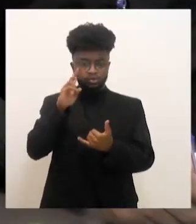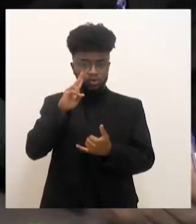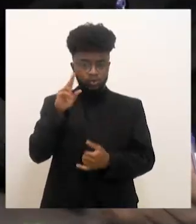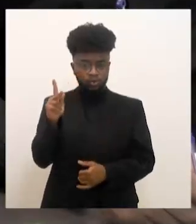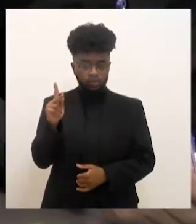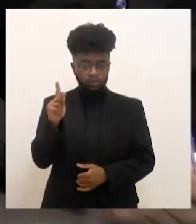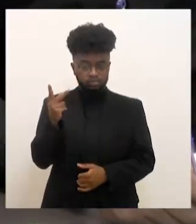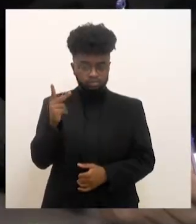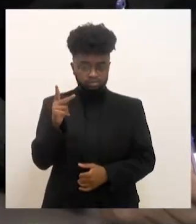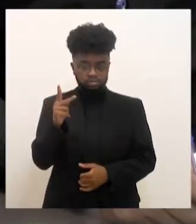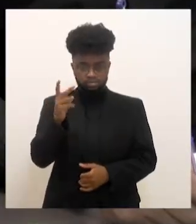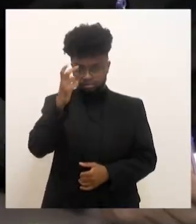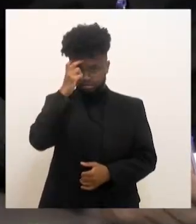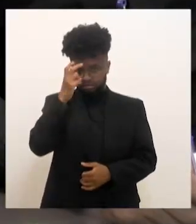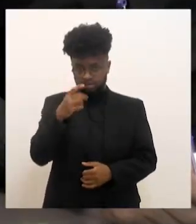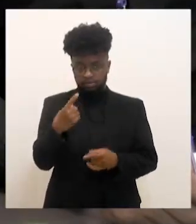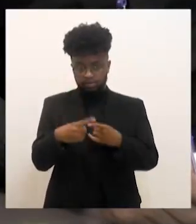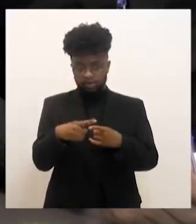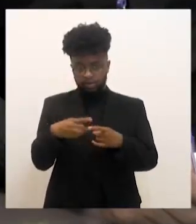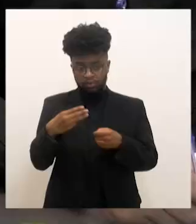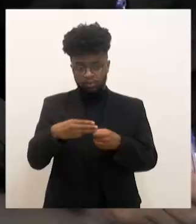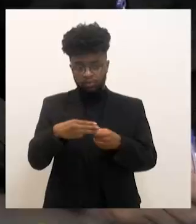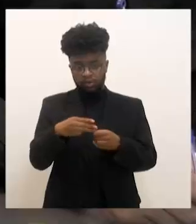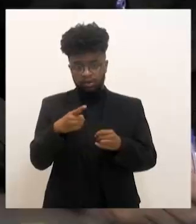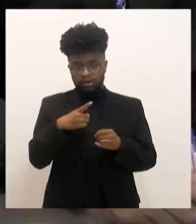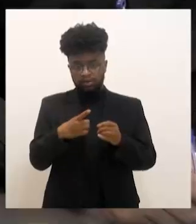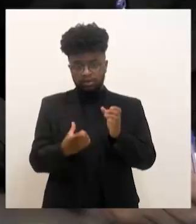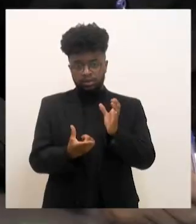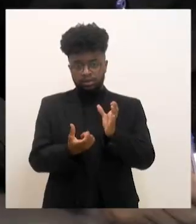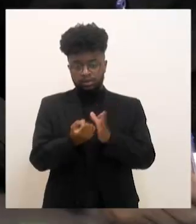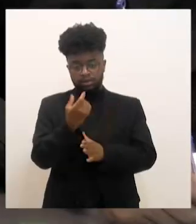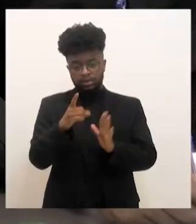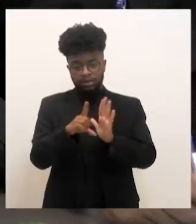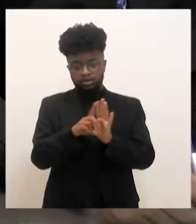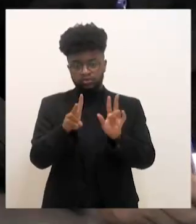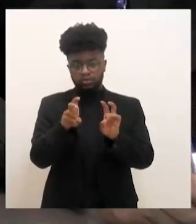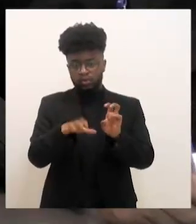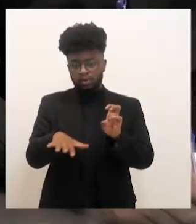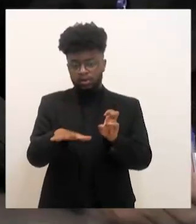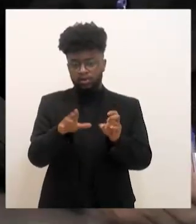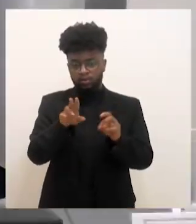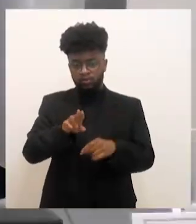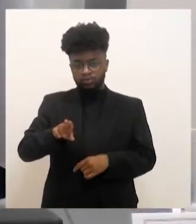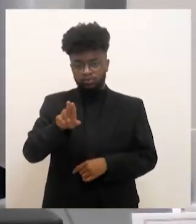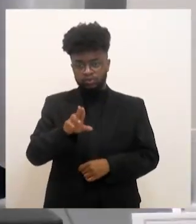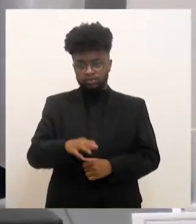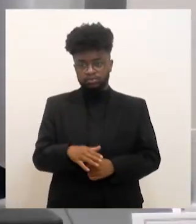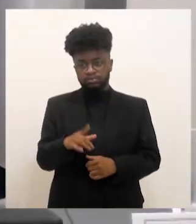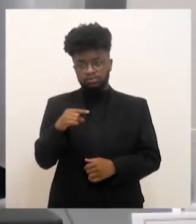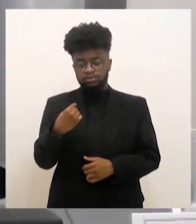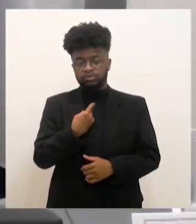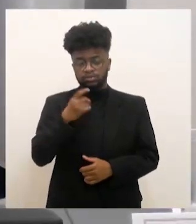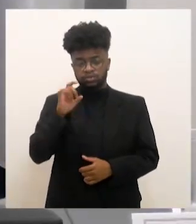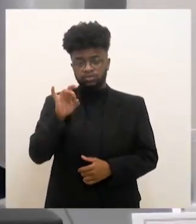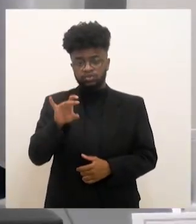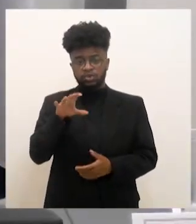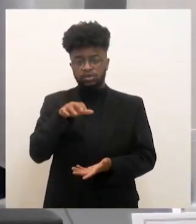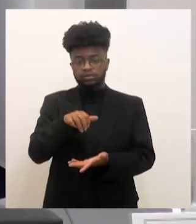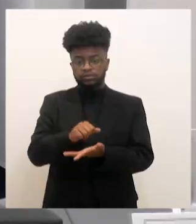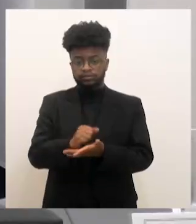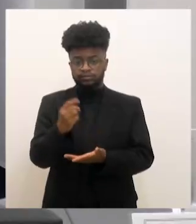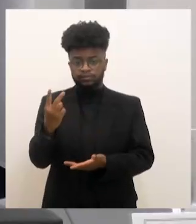aí o município legisla sobre o uso do solo. Pode ser. A gente faz só o reconhecimento estadual